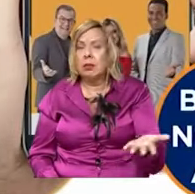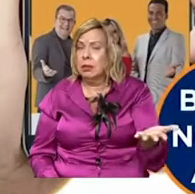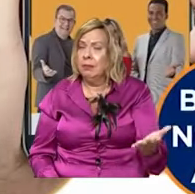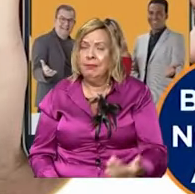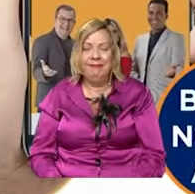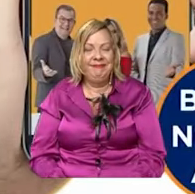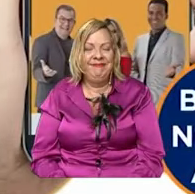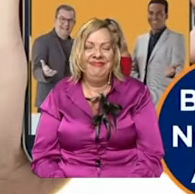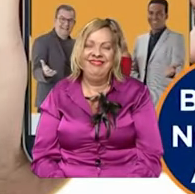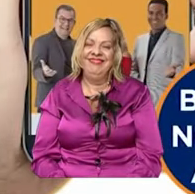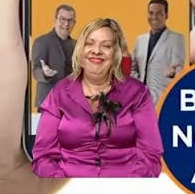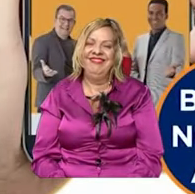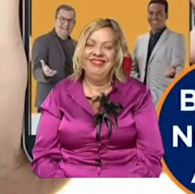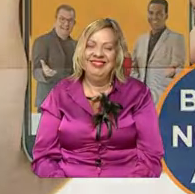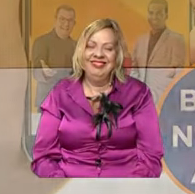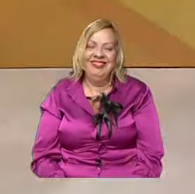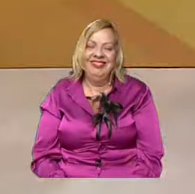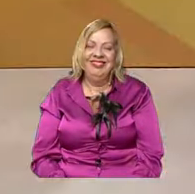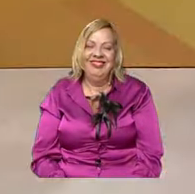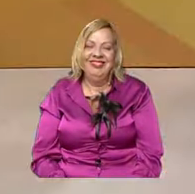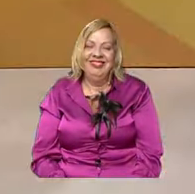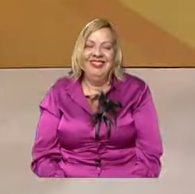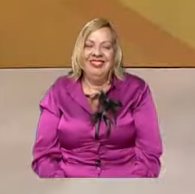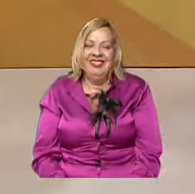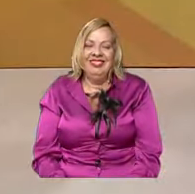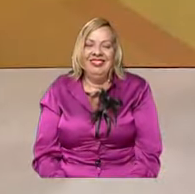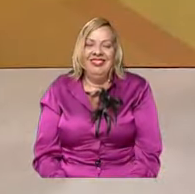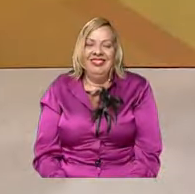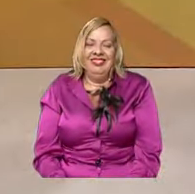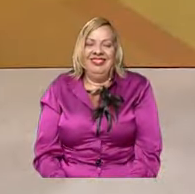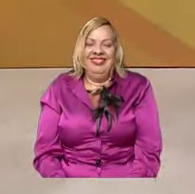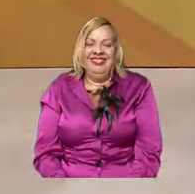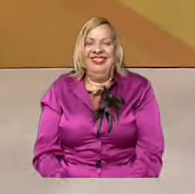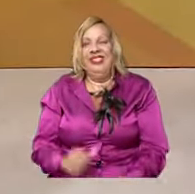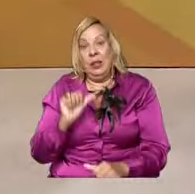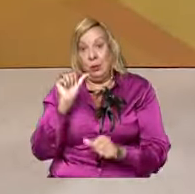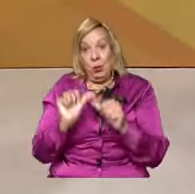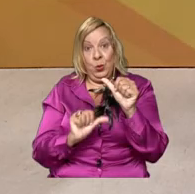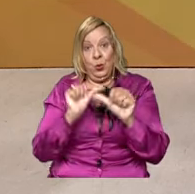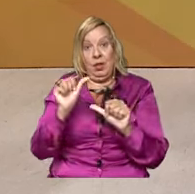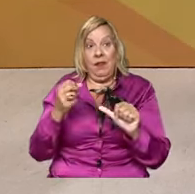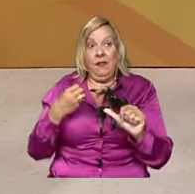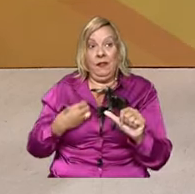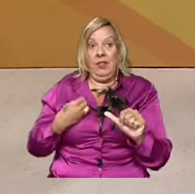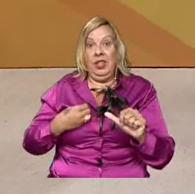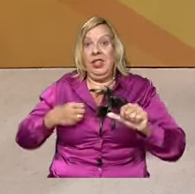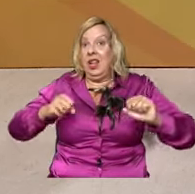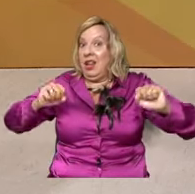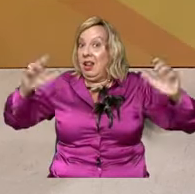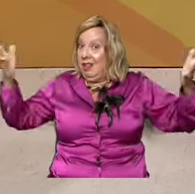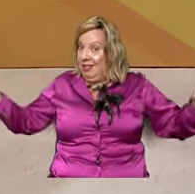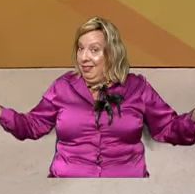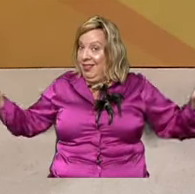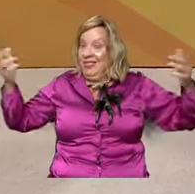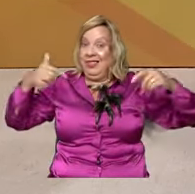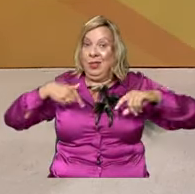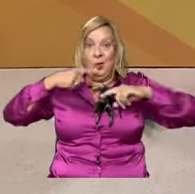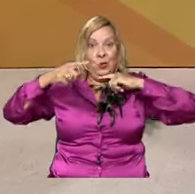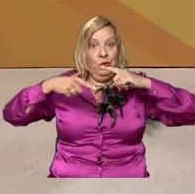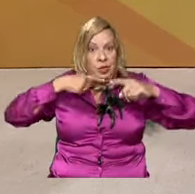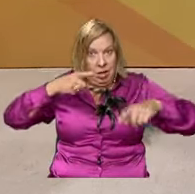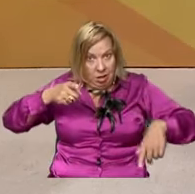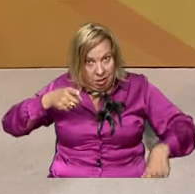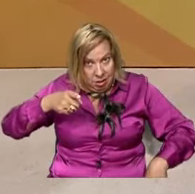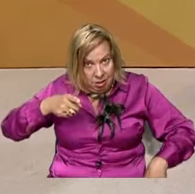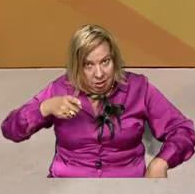Cap. É pra mudar de vida. É pra mudar de vida, sem dúvidas. Eu não